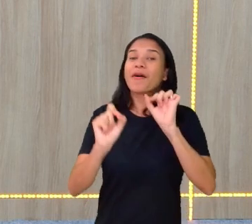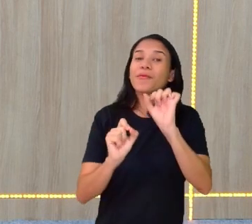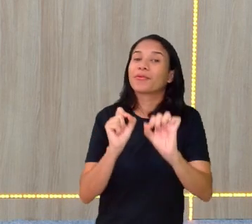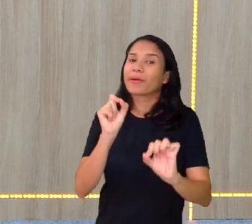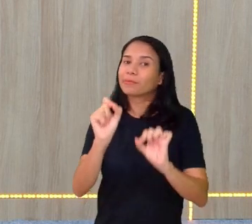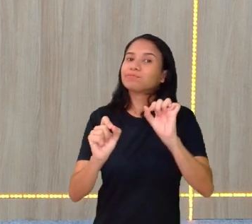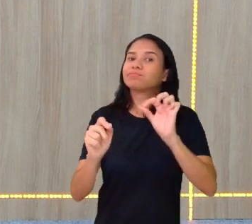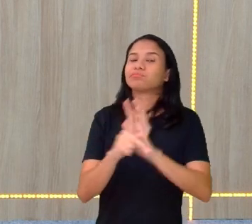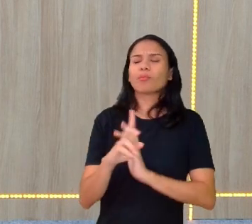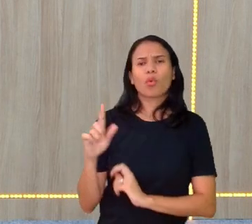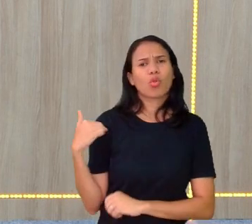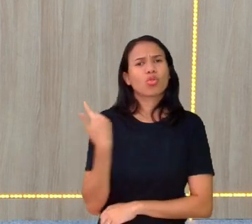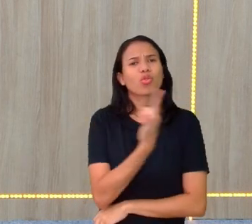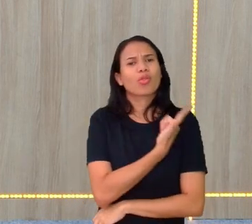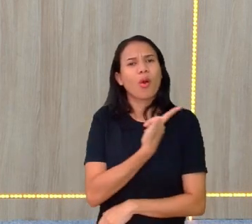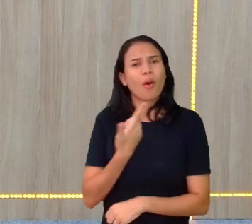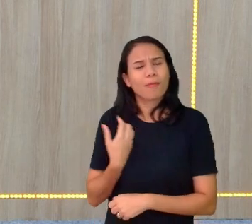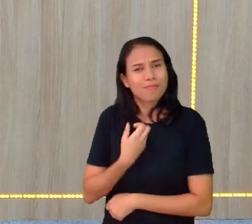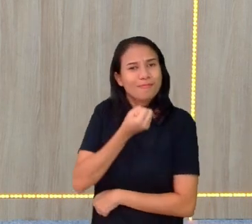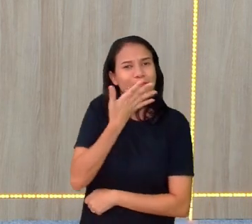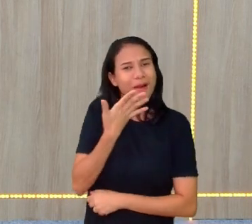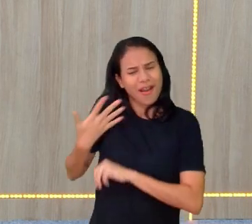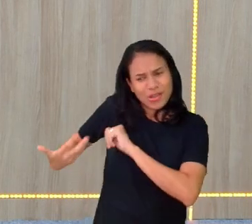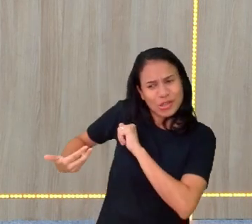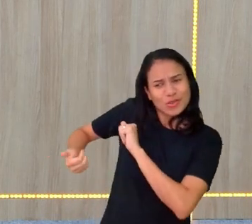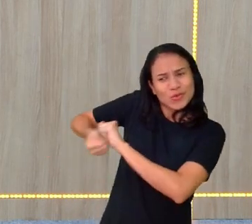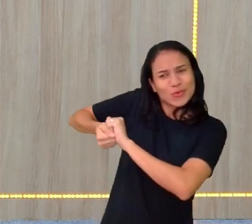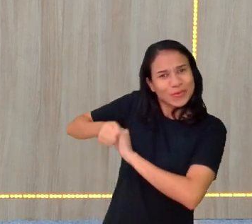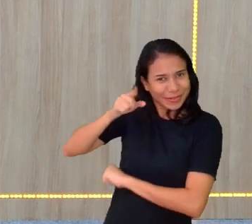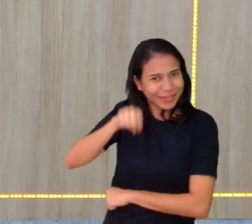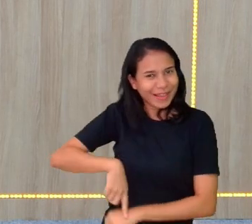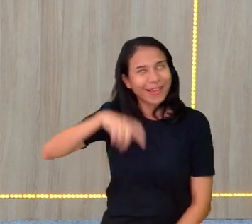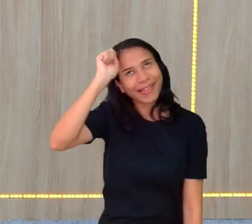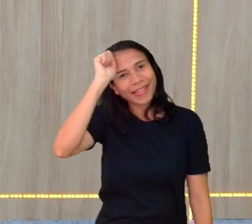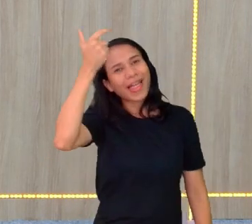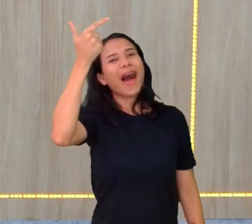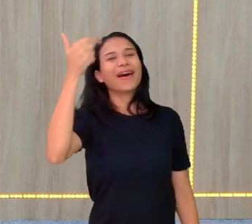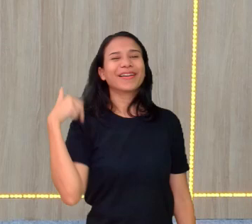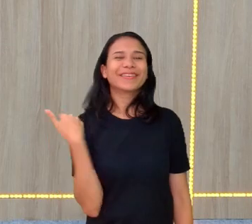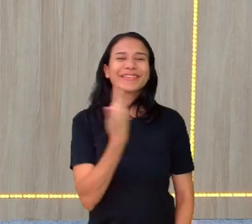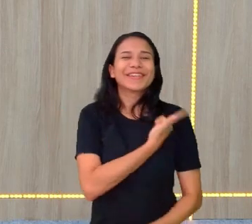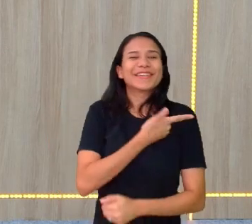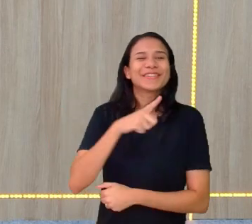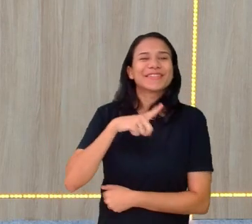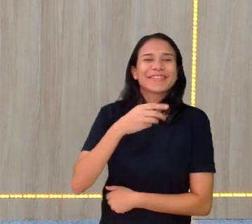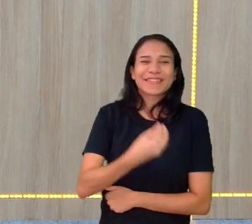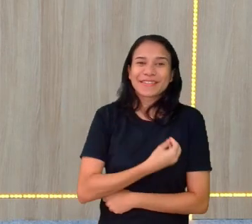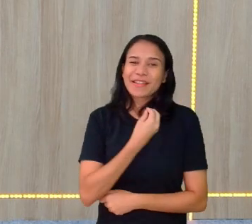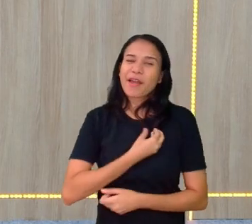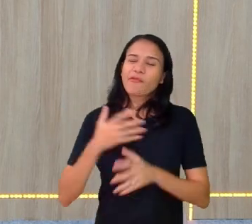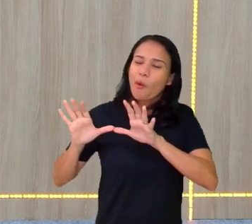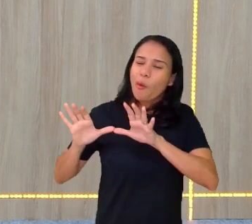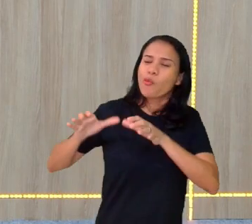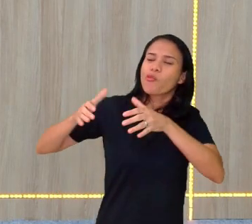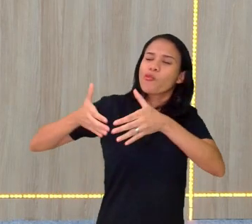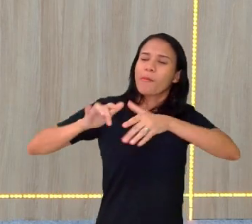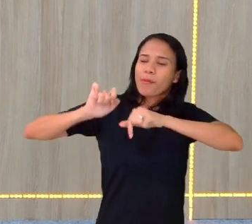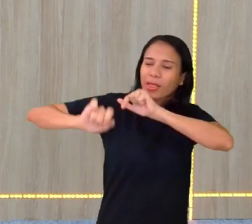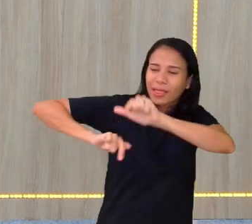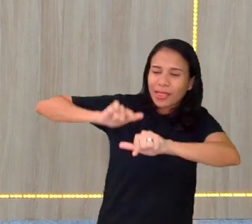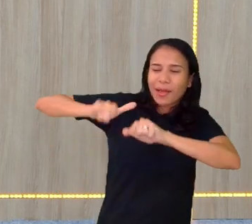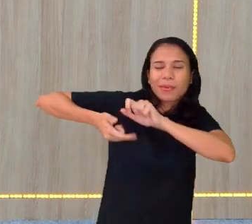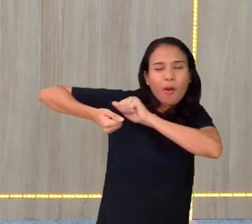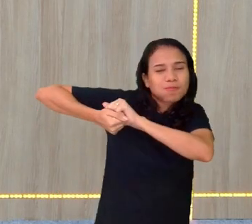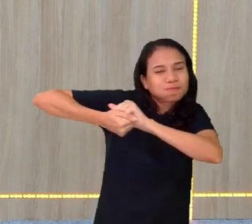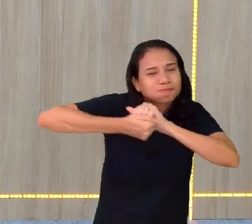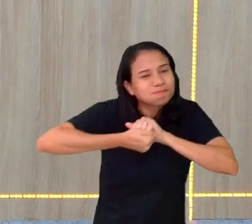né, que a gente sempre anda em boas companhias. Claro, né? Quando a gente está em equipe, quando a gente trabalha